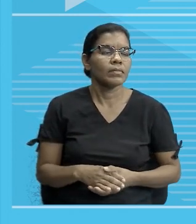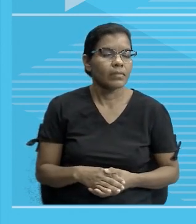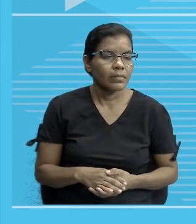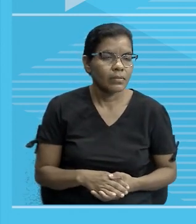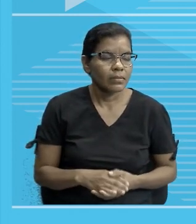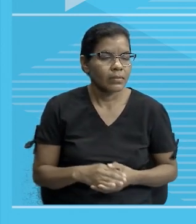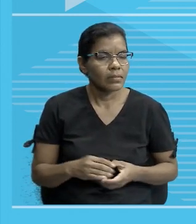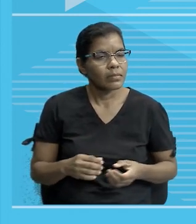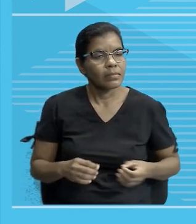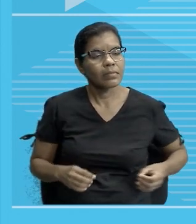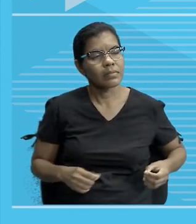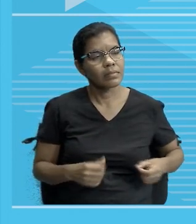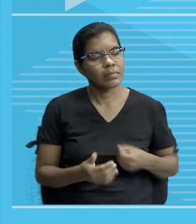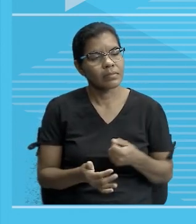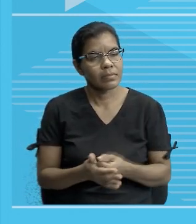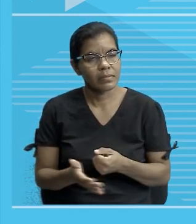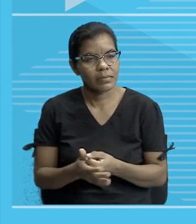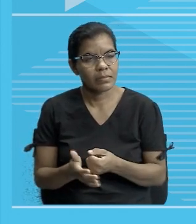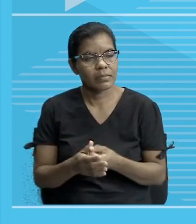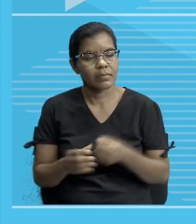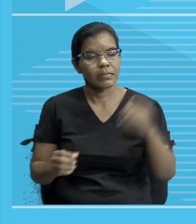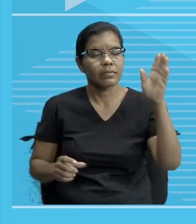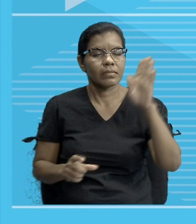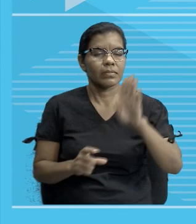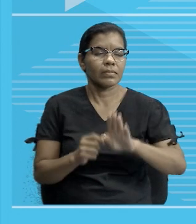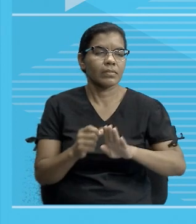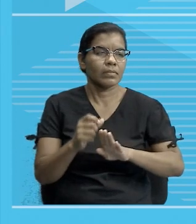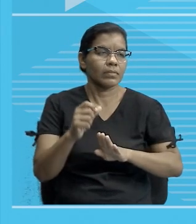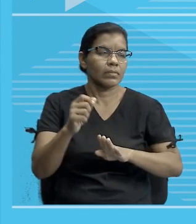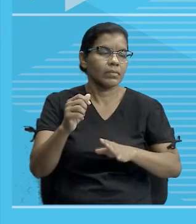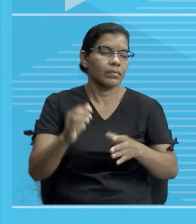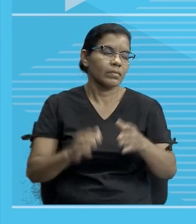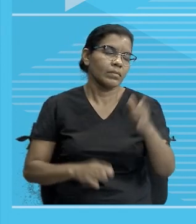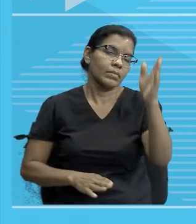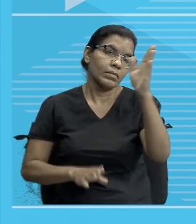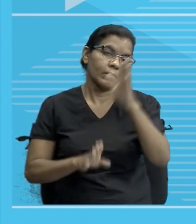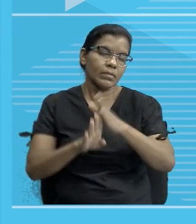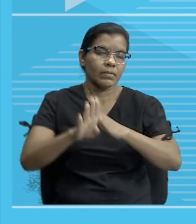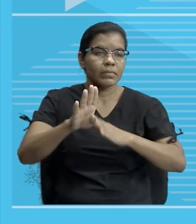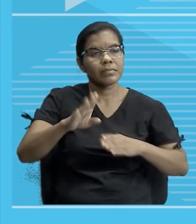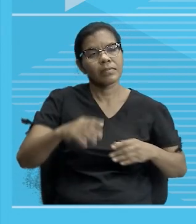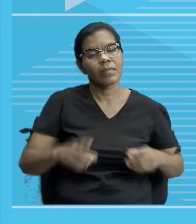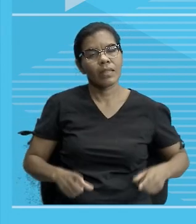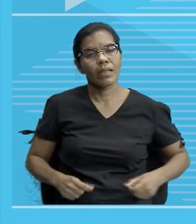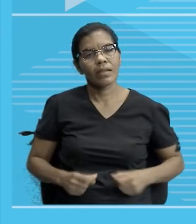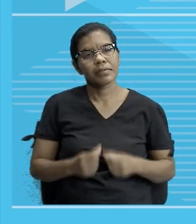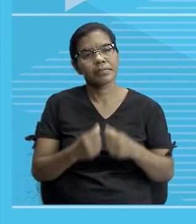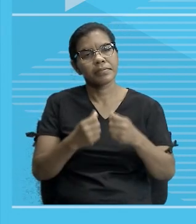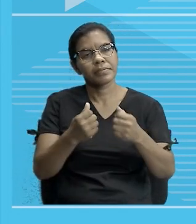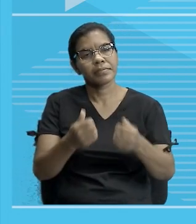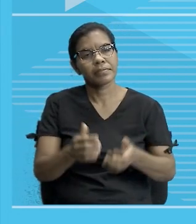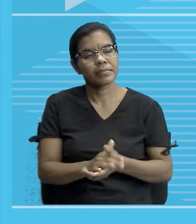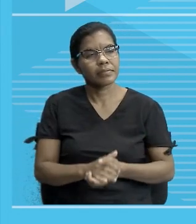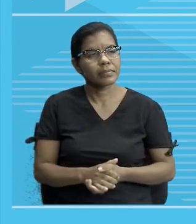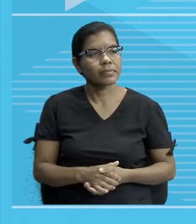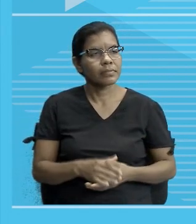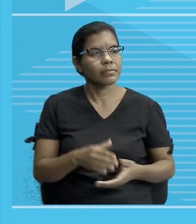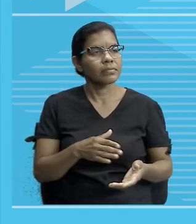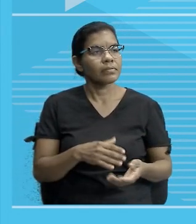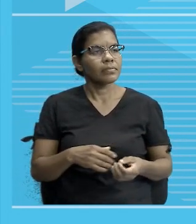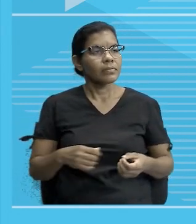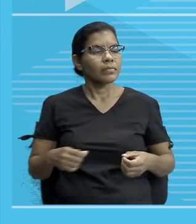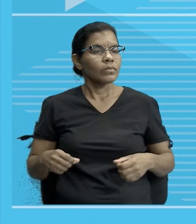da burguesia, vai ascender economicamente. Ora, e vai se